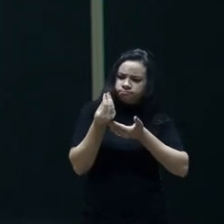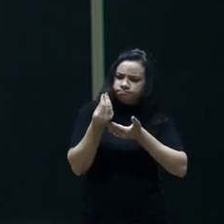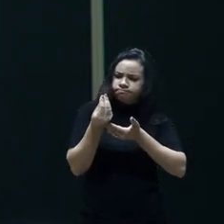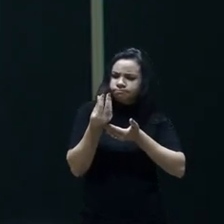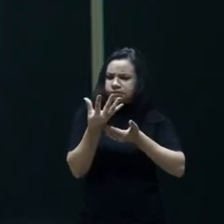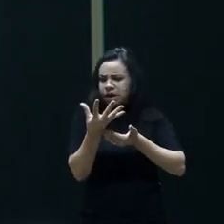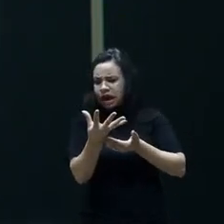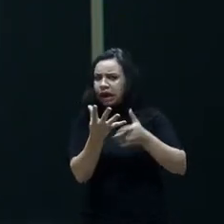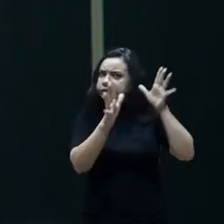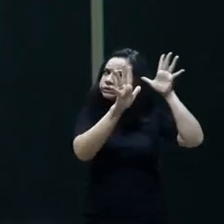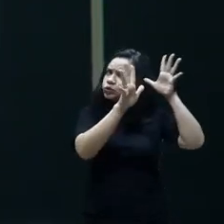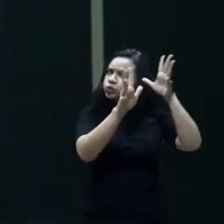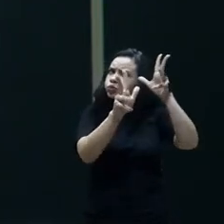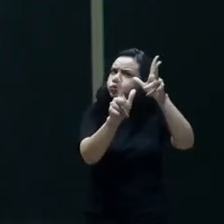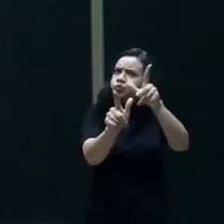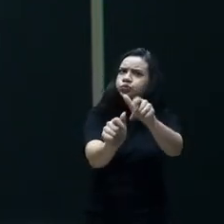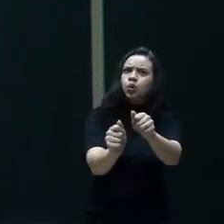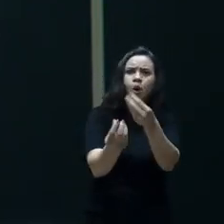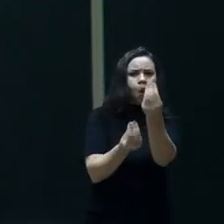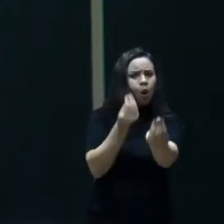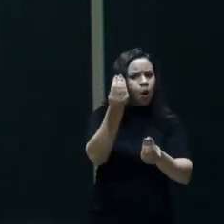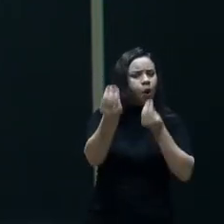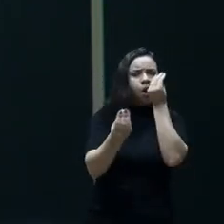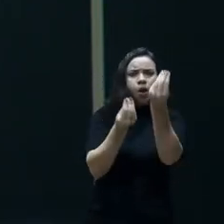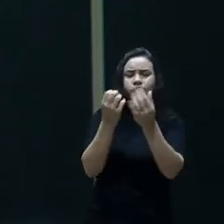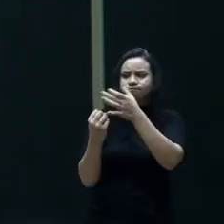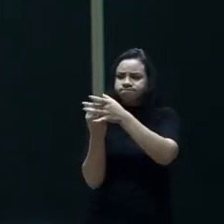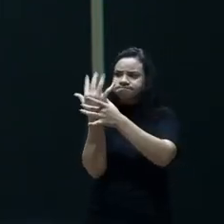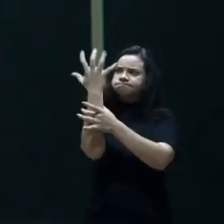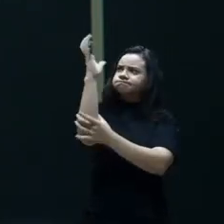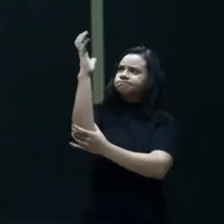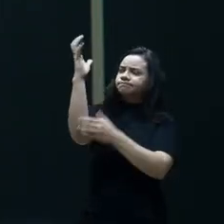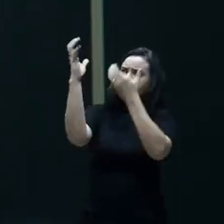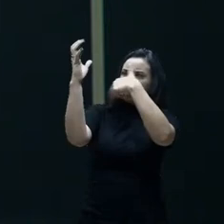e ver se você tem sido uma pessoa que tem dado fruto ou não.